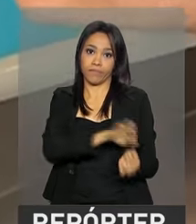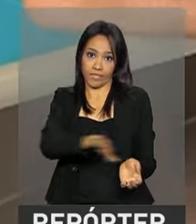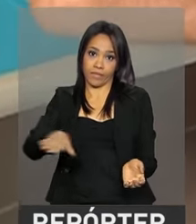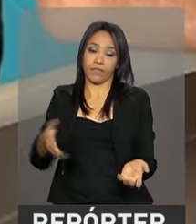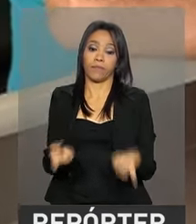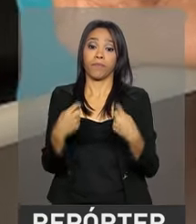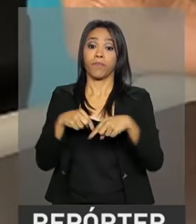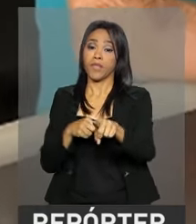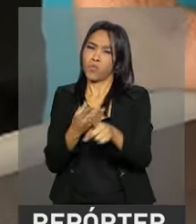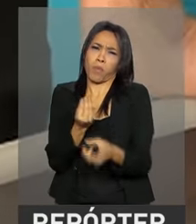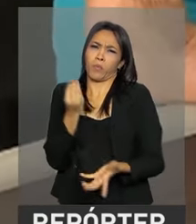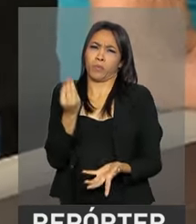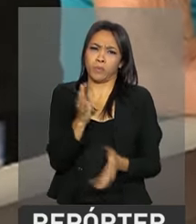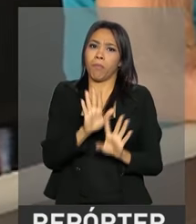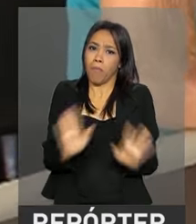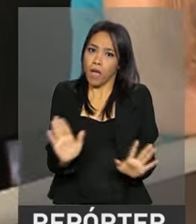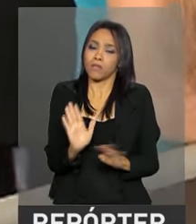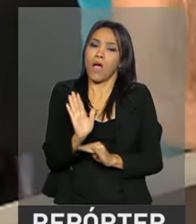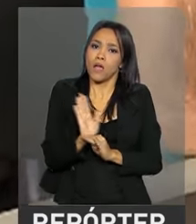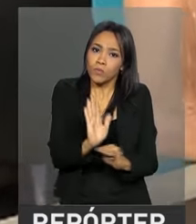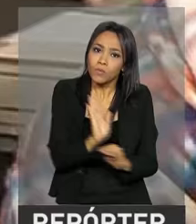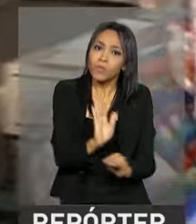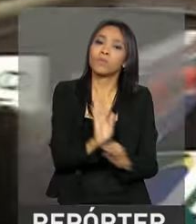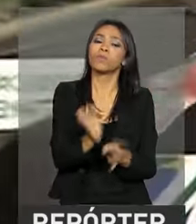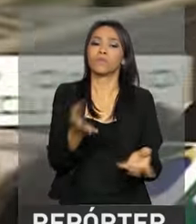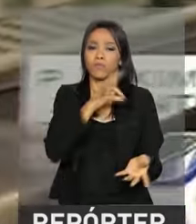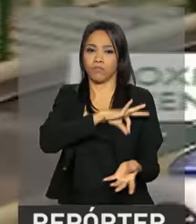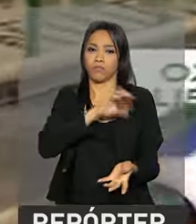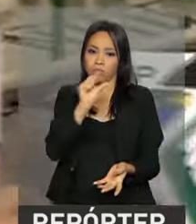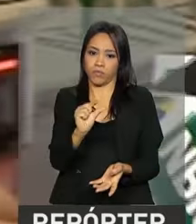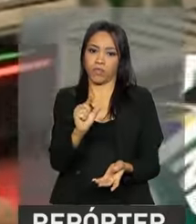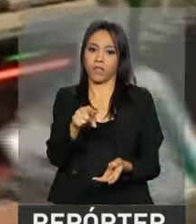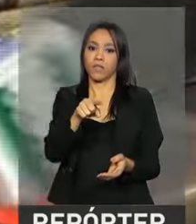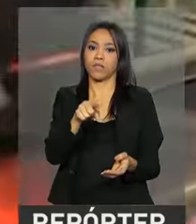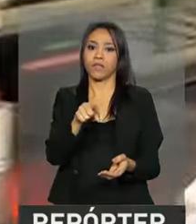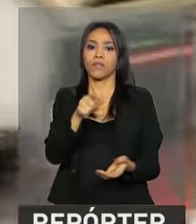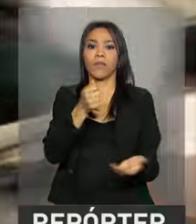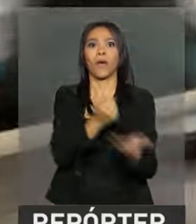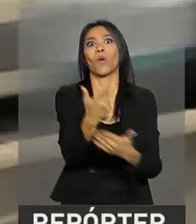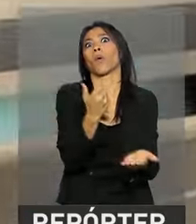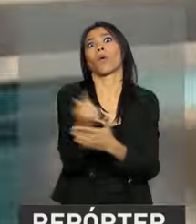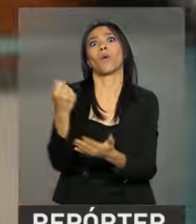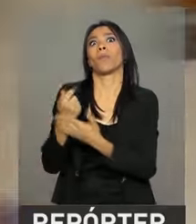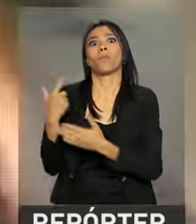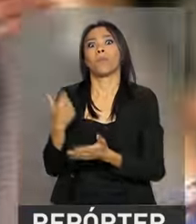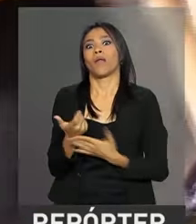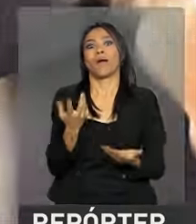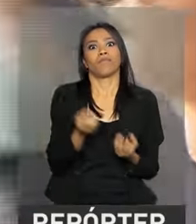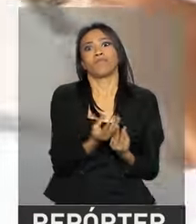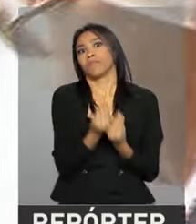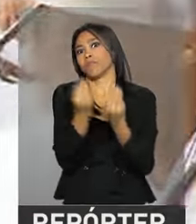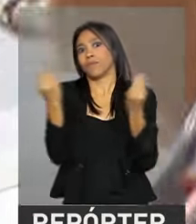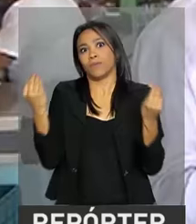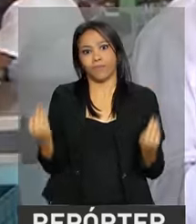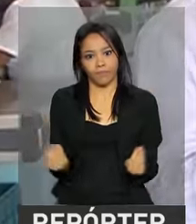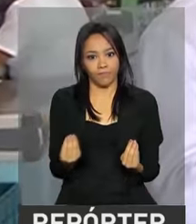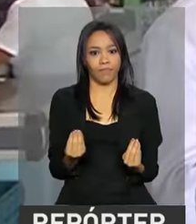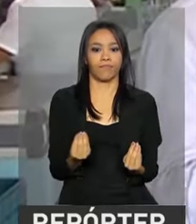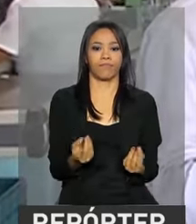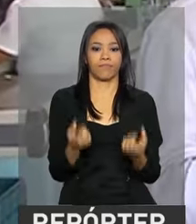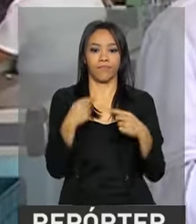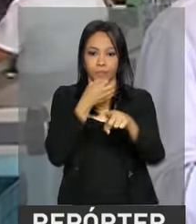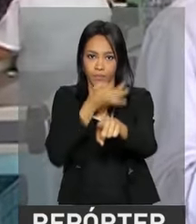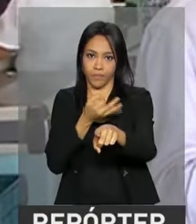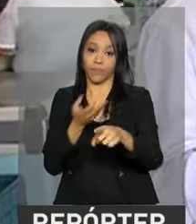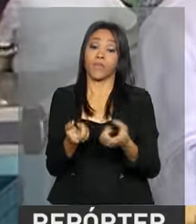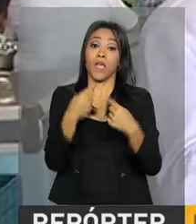muito mas de certa forma recupera o poder de compra dá para comprar bastante senhor com a ajuda